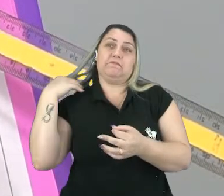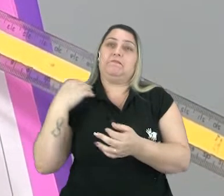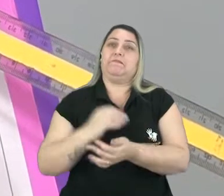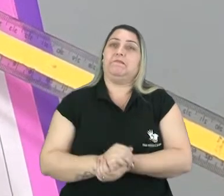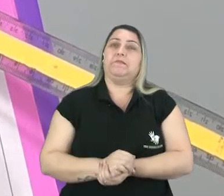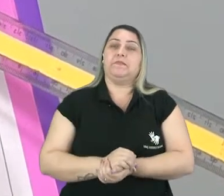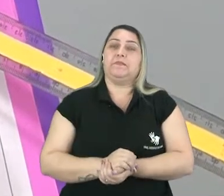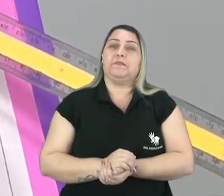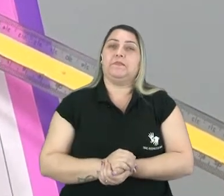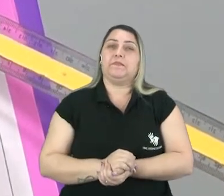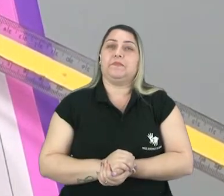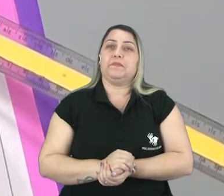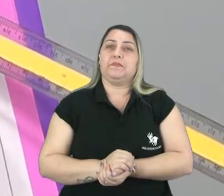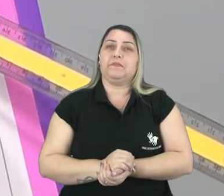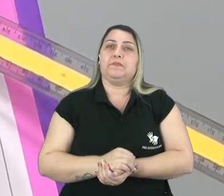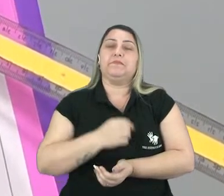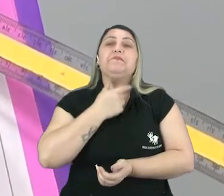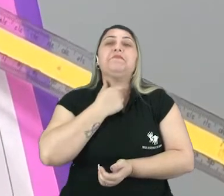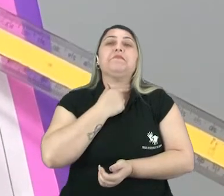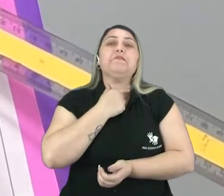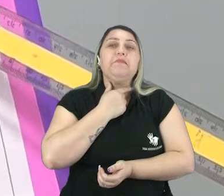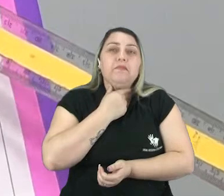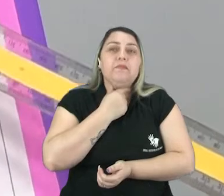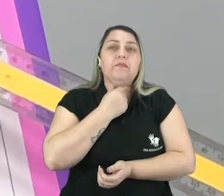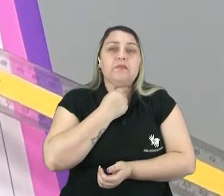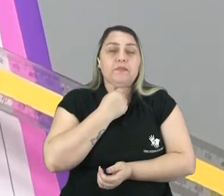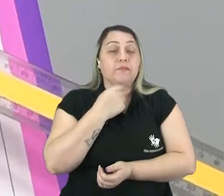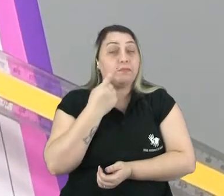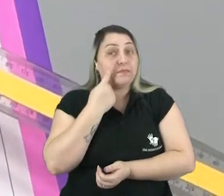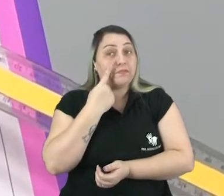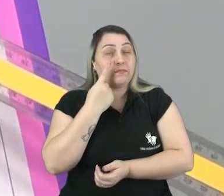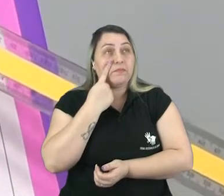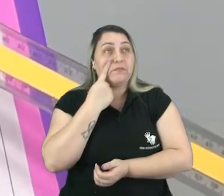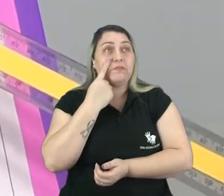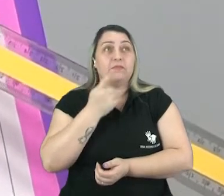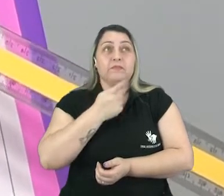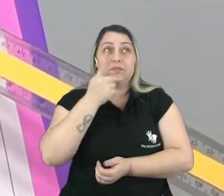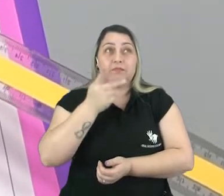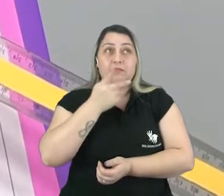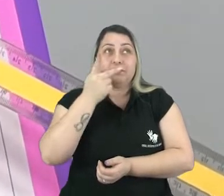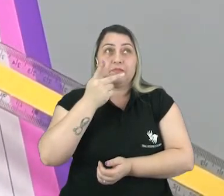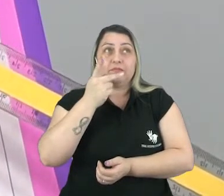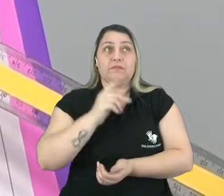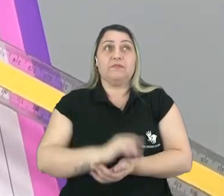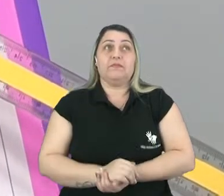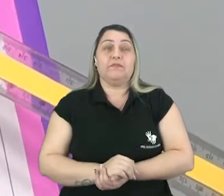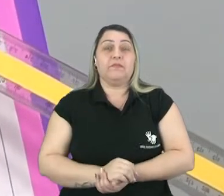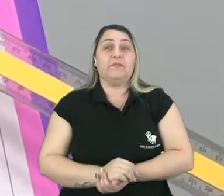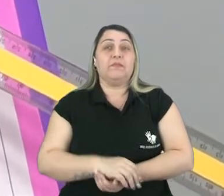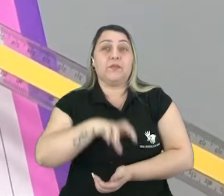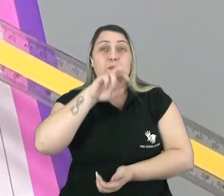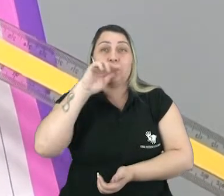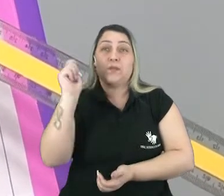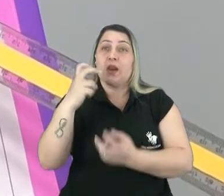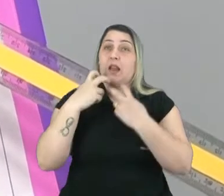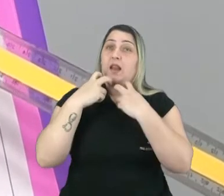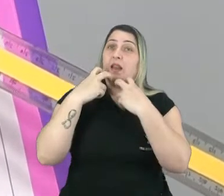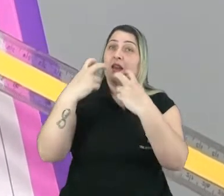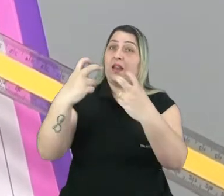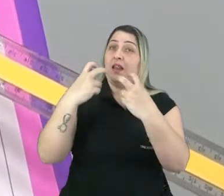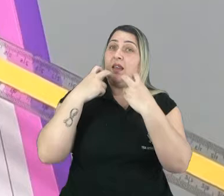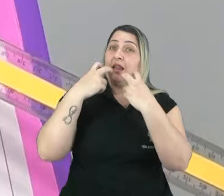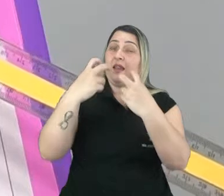pouco aqui, meio que engasgada. Será? Vamos ver a fala aqui da Mônica, gritando. Olha,